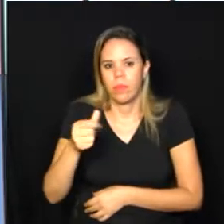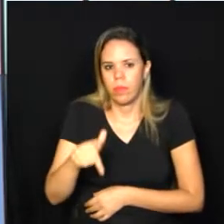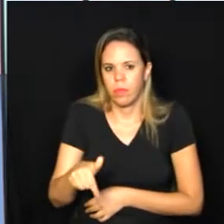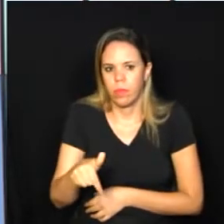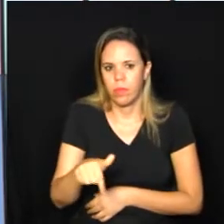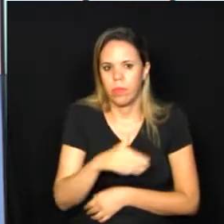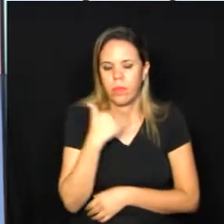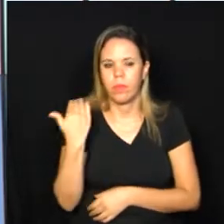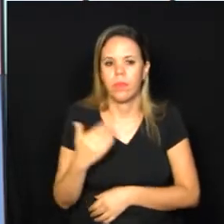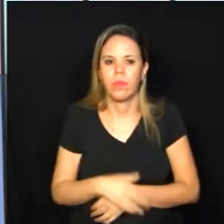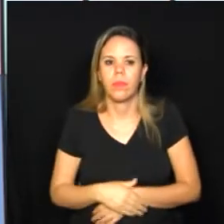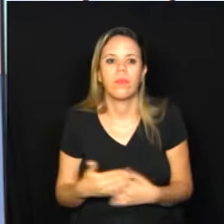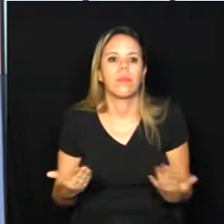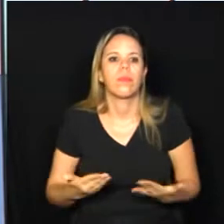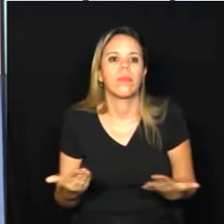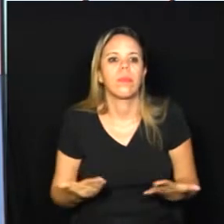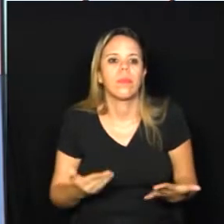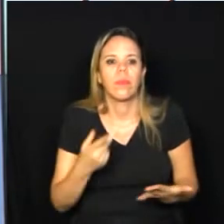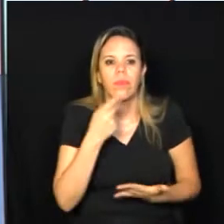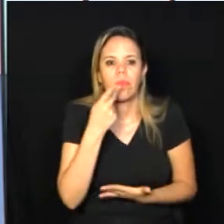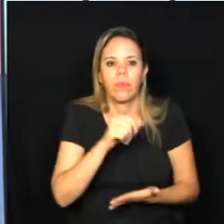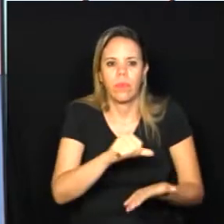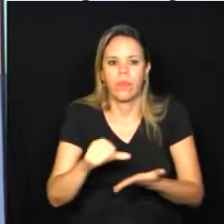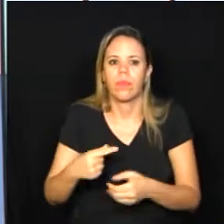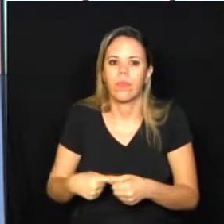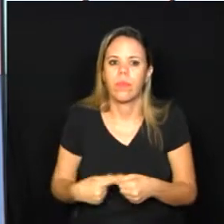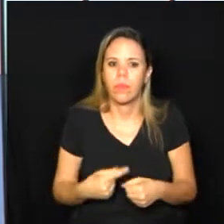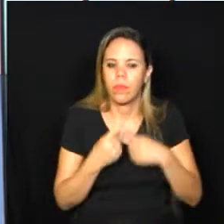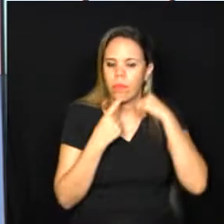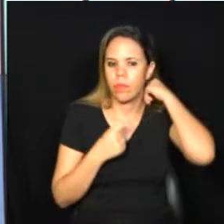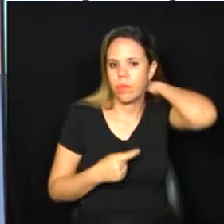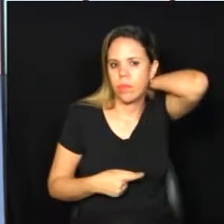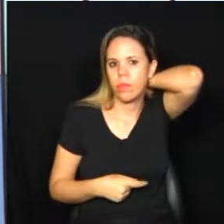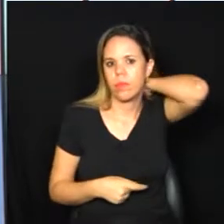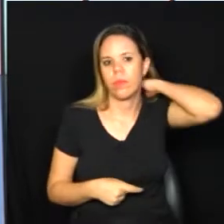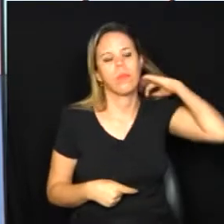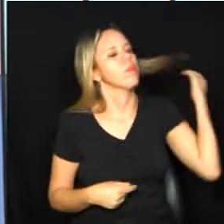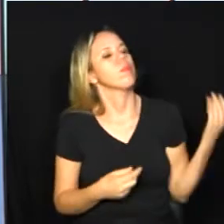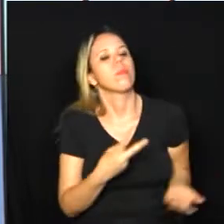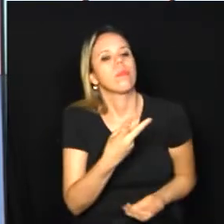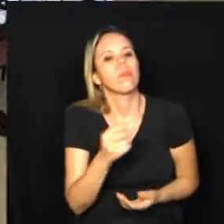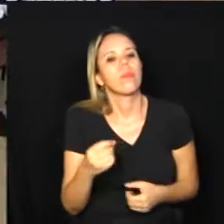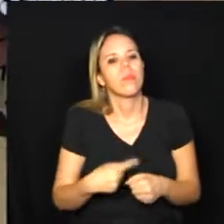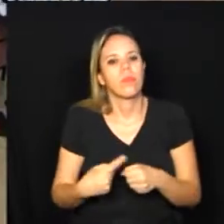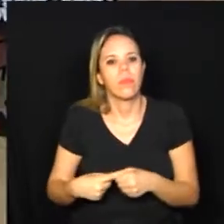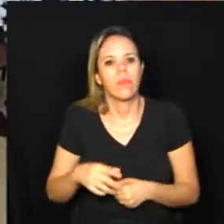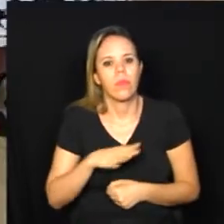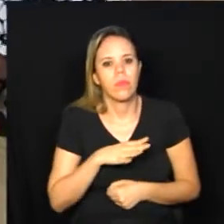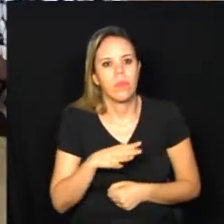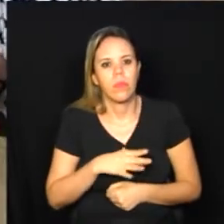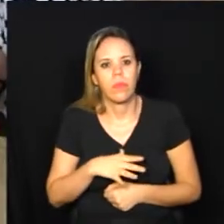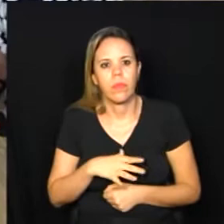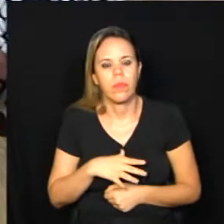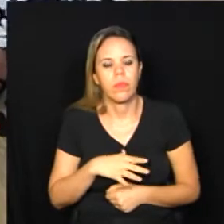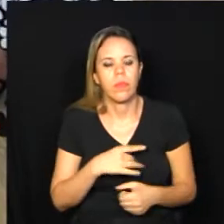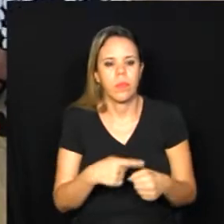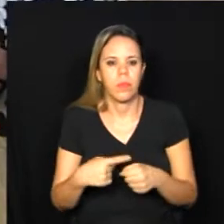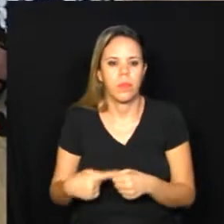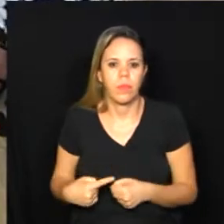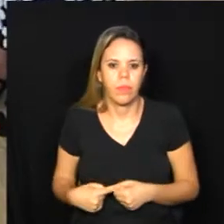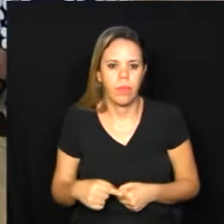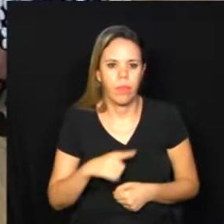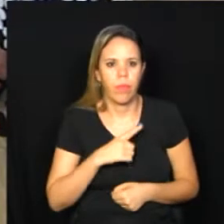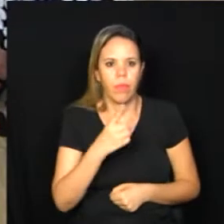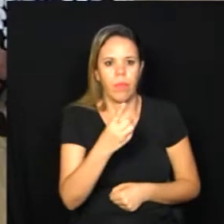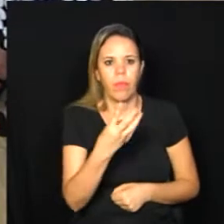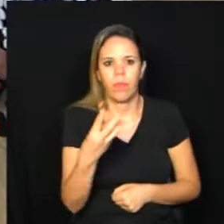49.987 óbitos. Agora nós vamos falar da região metropolitana de Campinas, que compreende 20 municípios. Olha só, na nossa região,